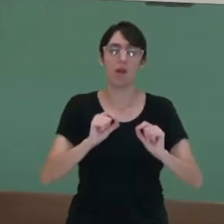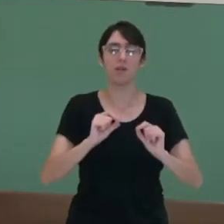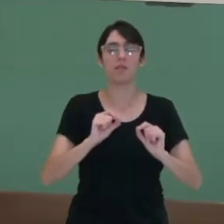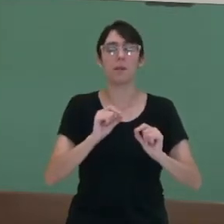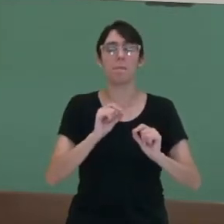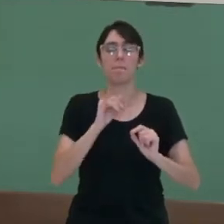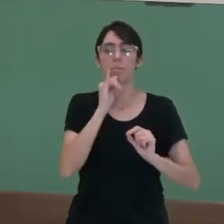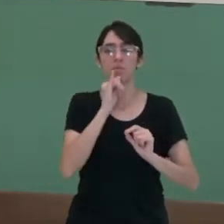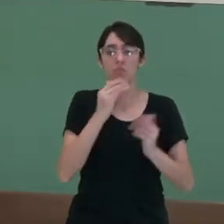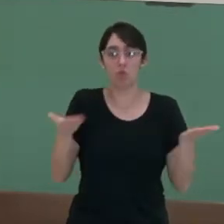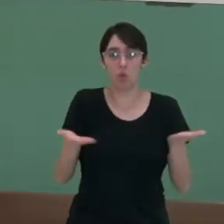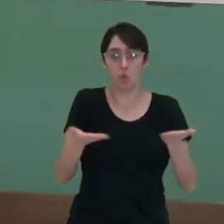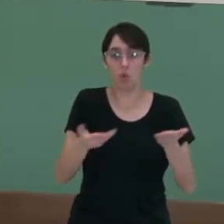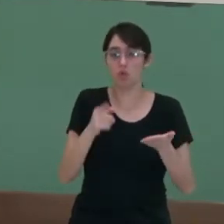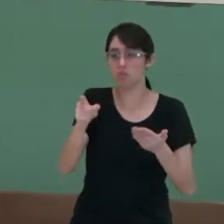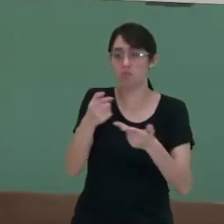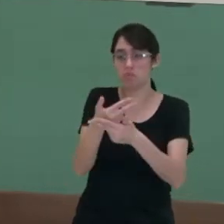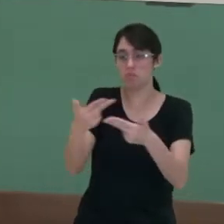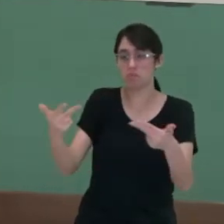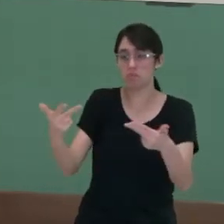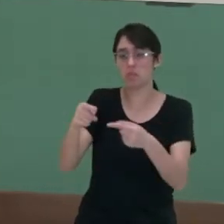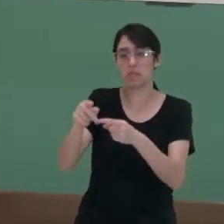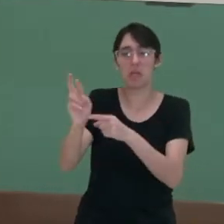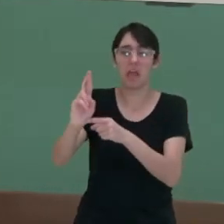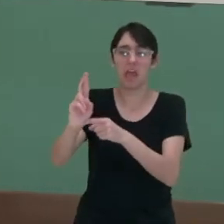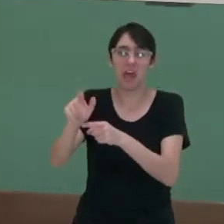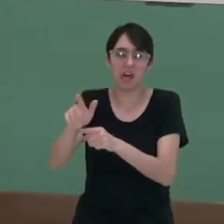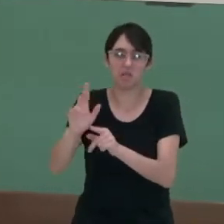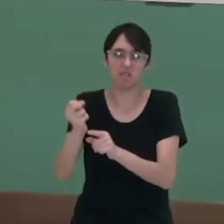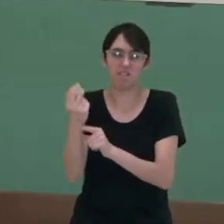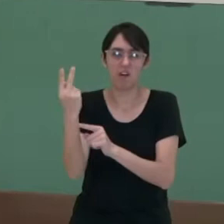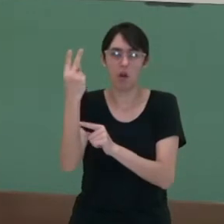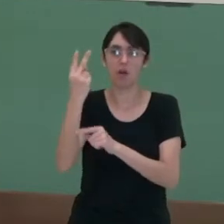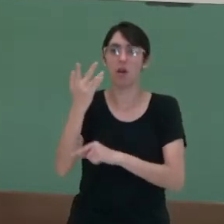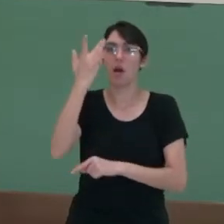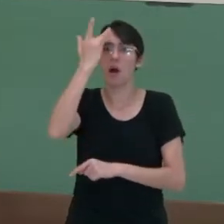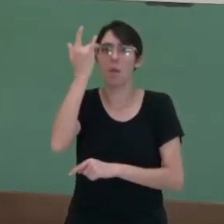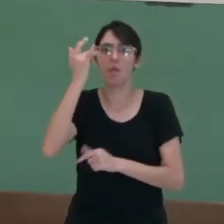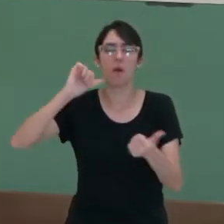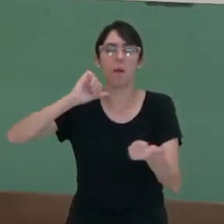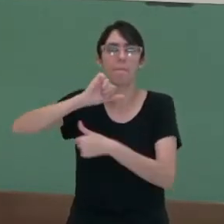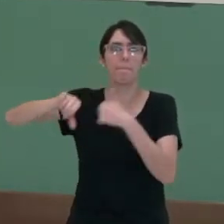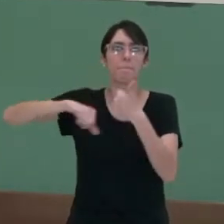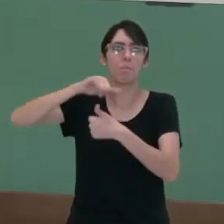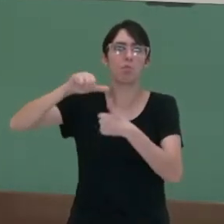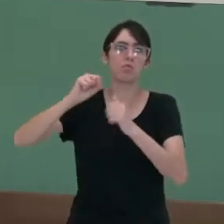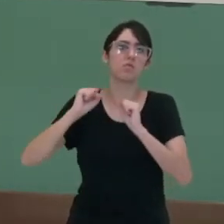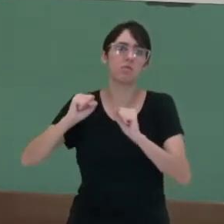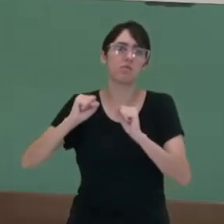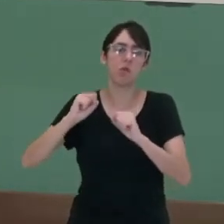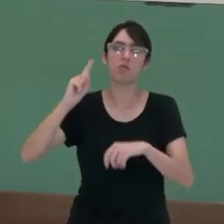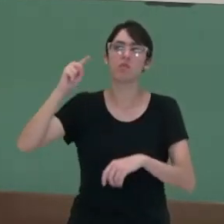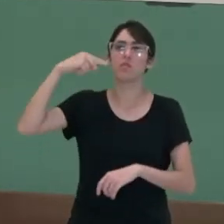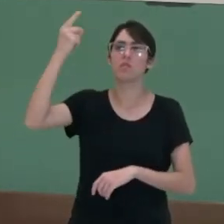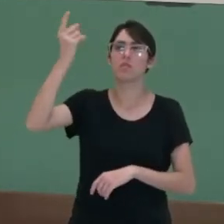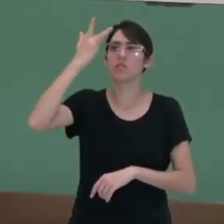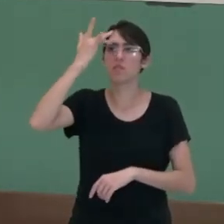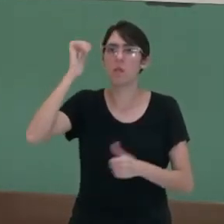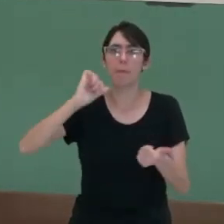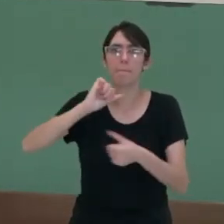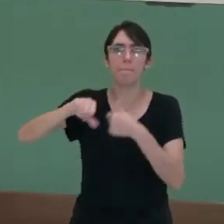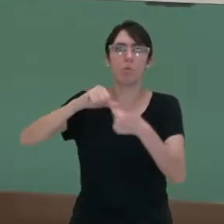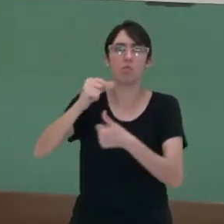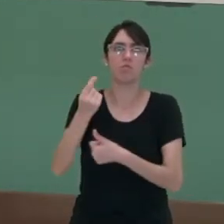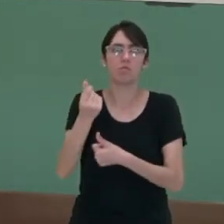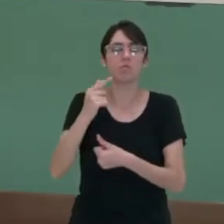custa X reais um determinado produto, amanhã pode ser 1,5x, depois 2x. Os